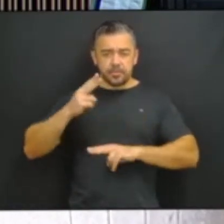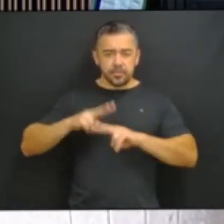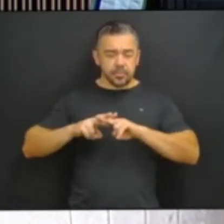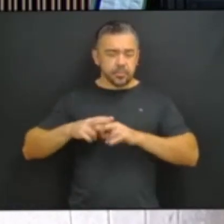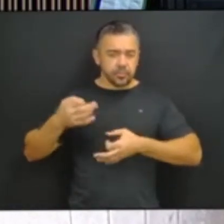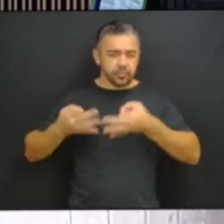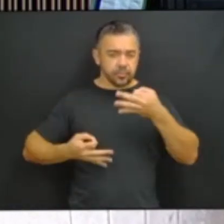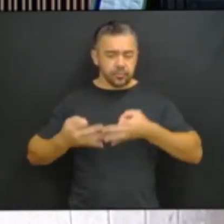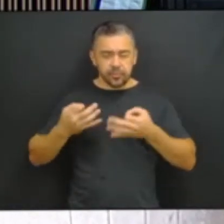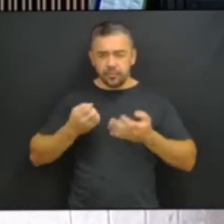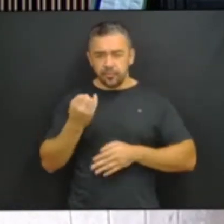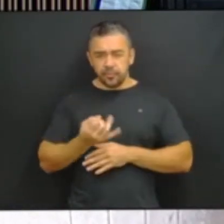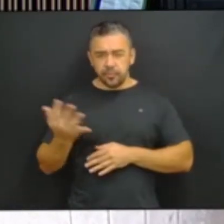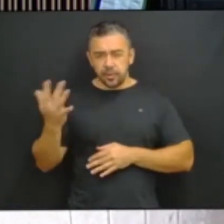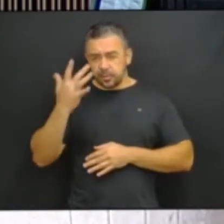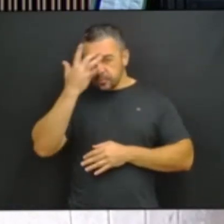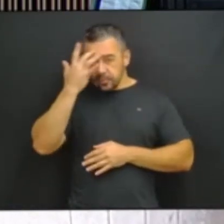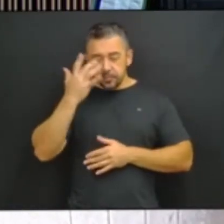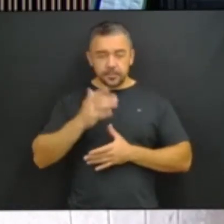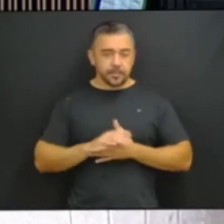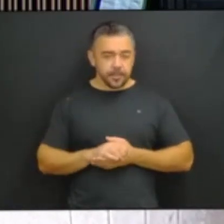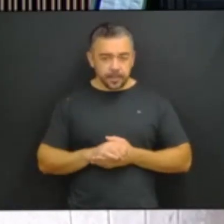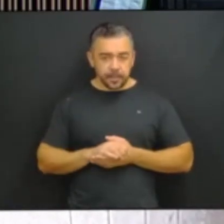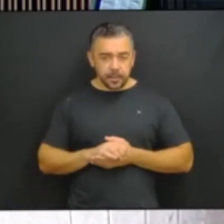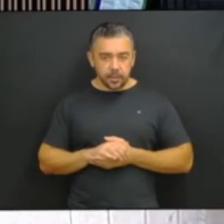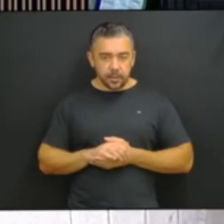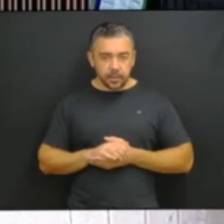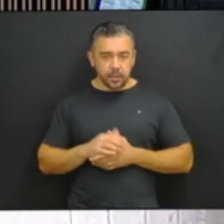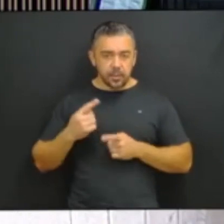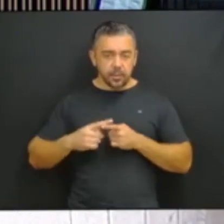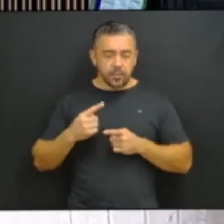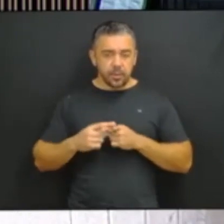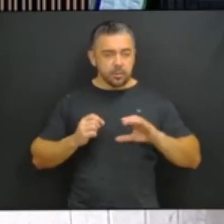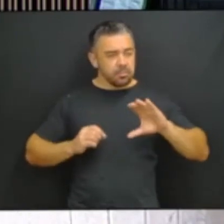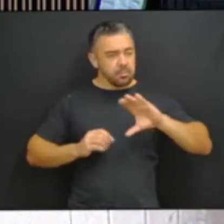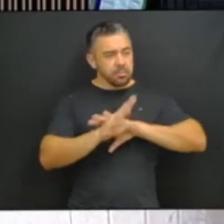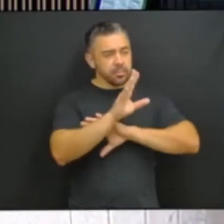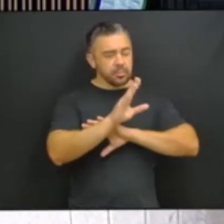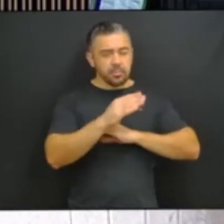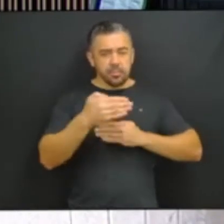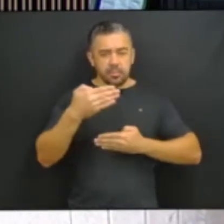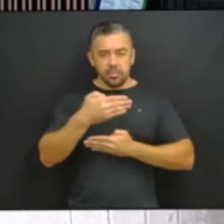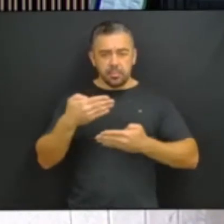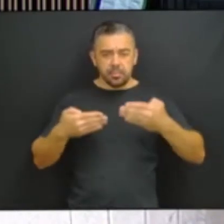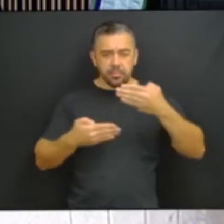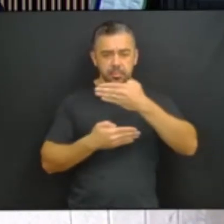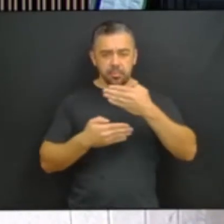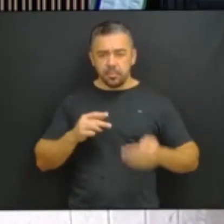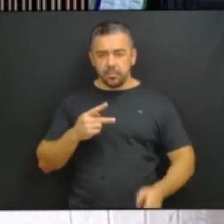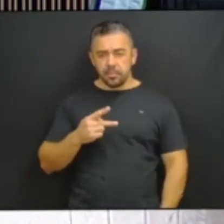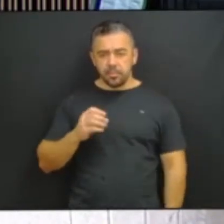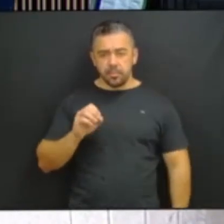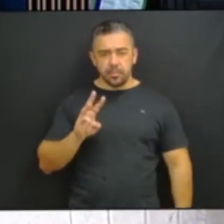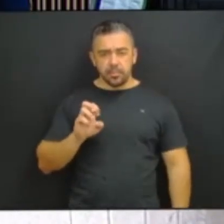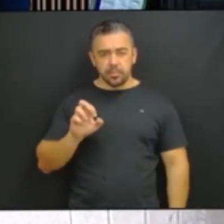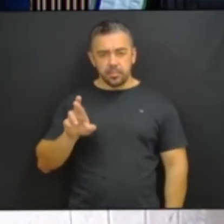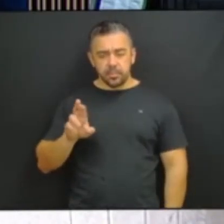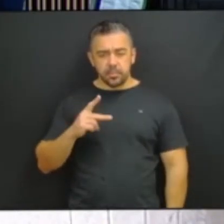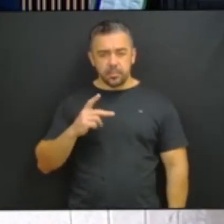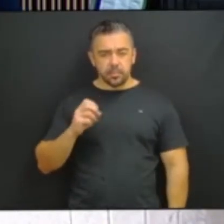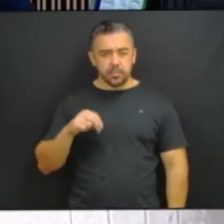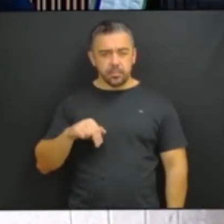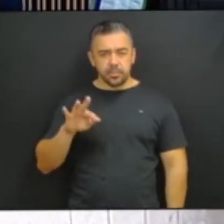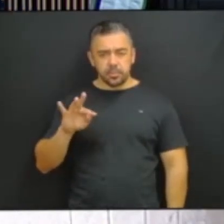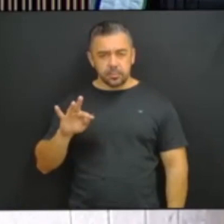muitas pessoas tudo com o raio do PowerPoint tudo com convicção